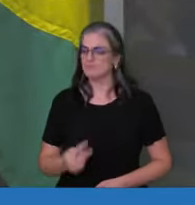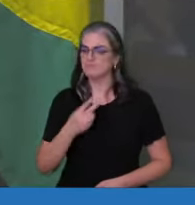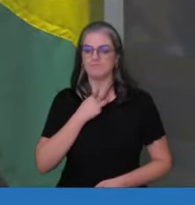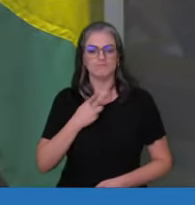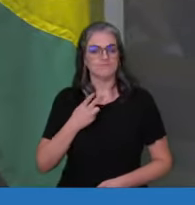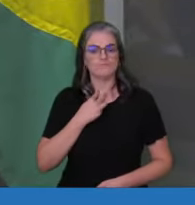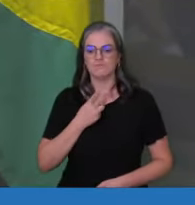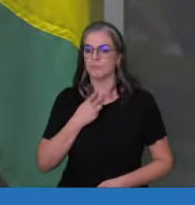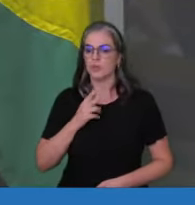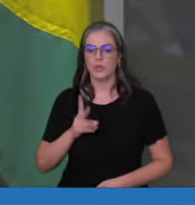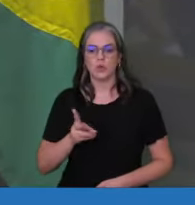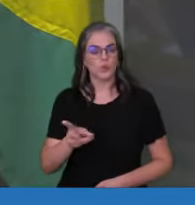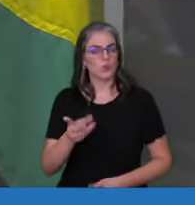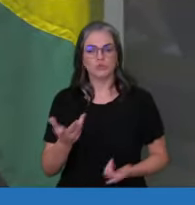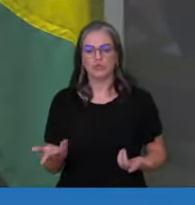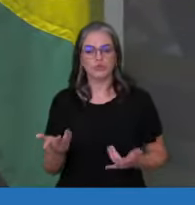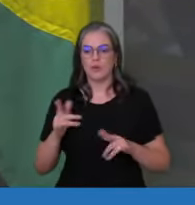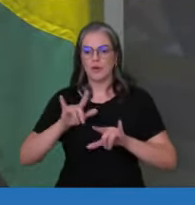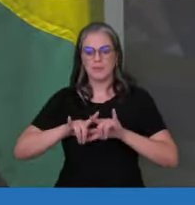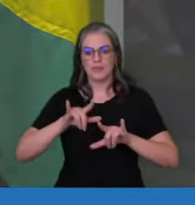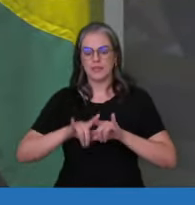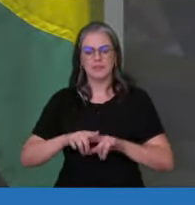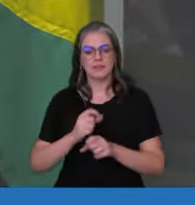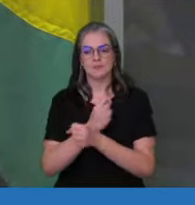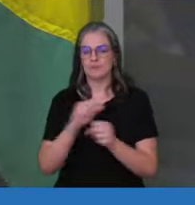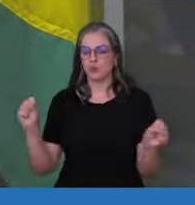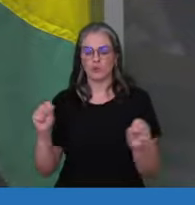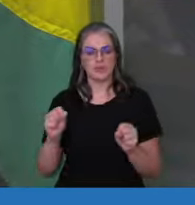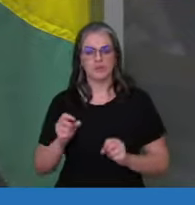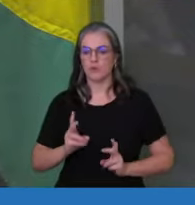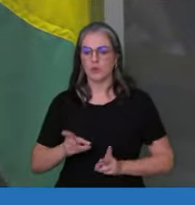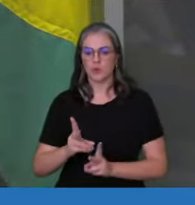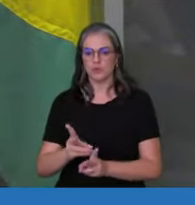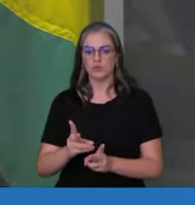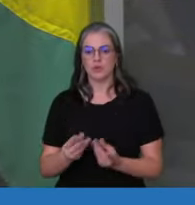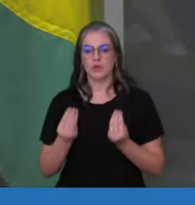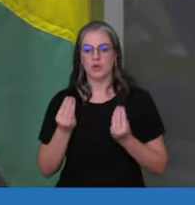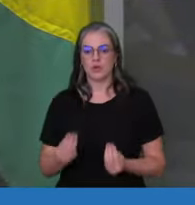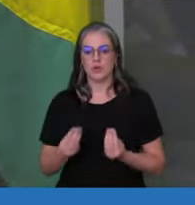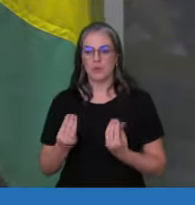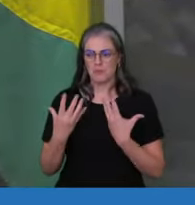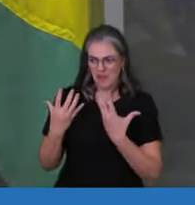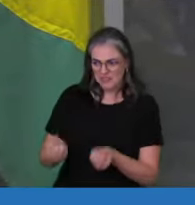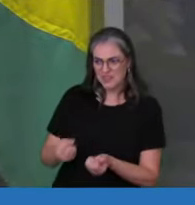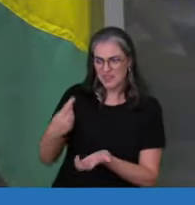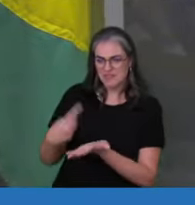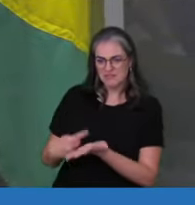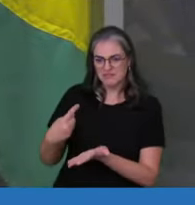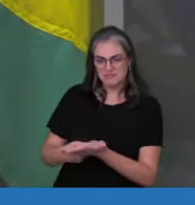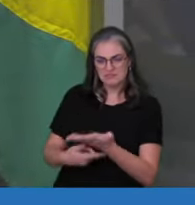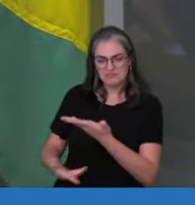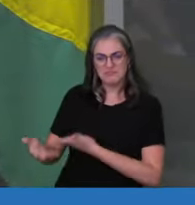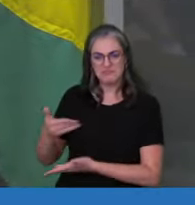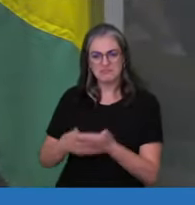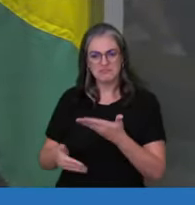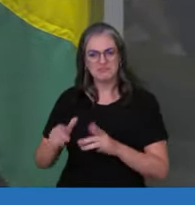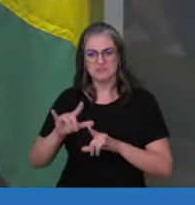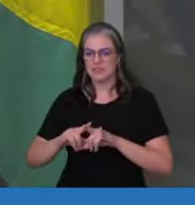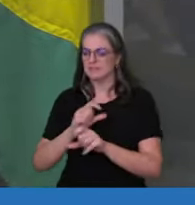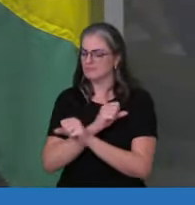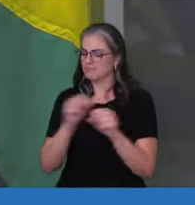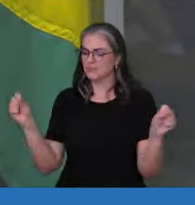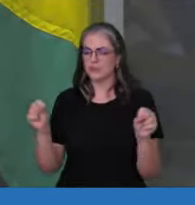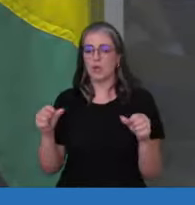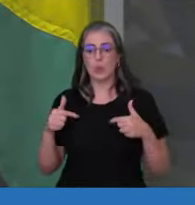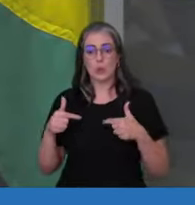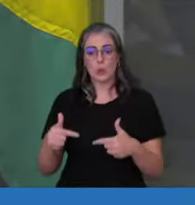compactuar com milícias. Não é possível mais fazer alianças com milícias. A luta por justiça por Marielle tem